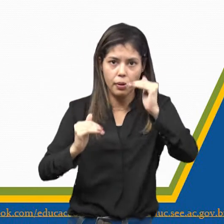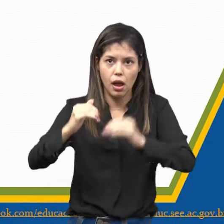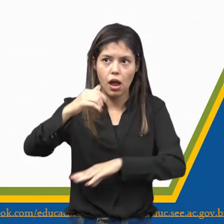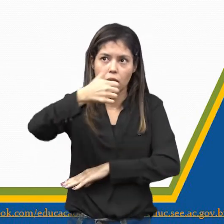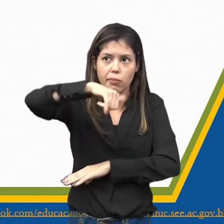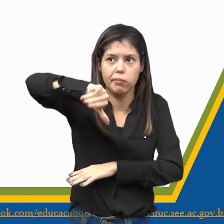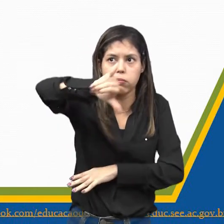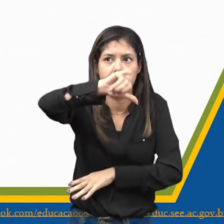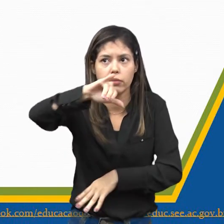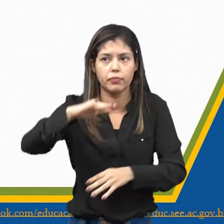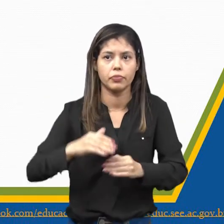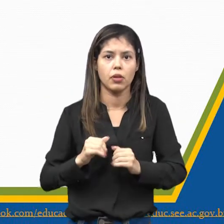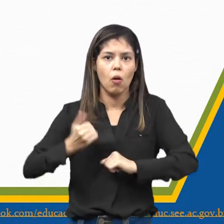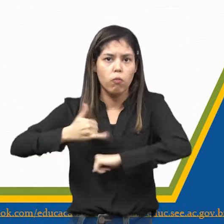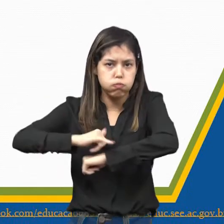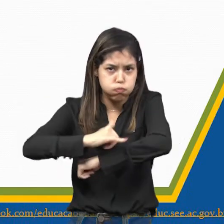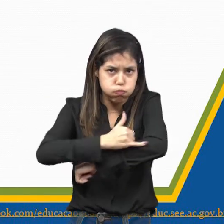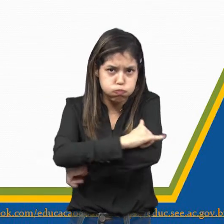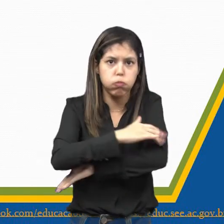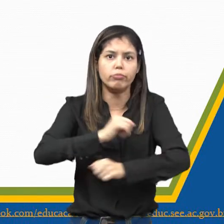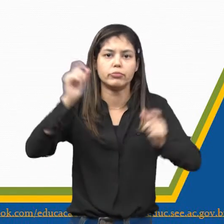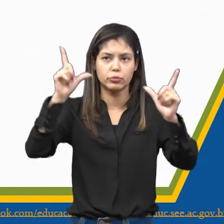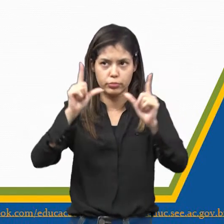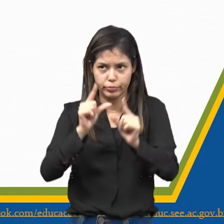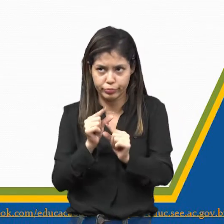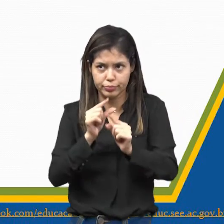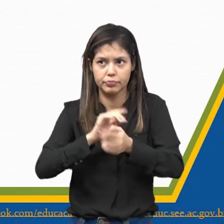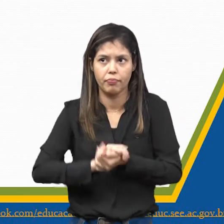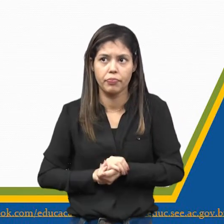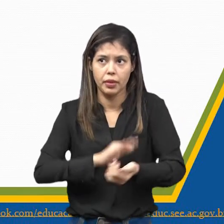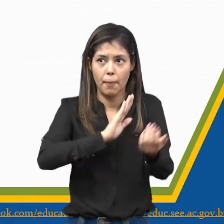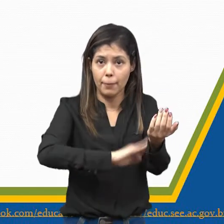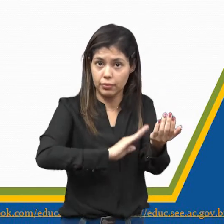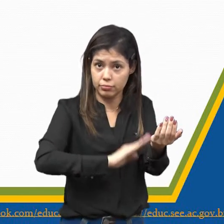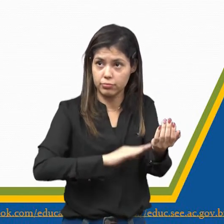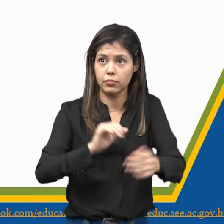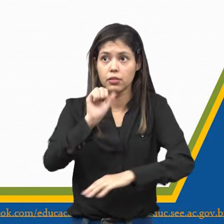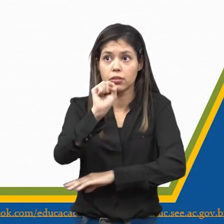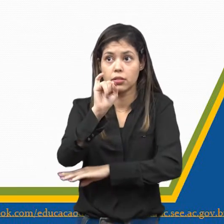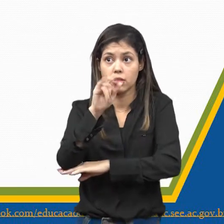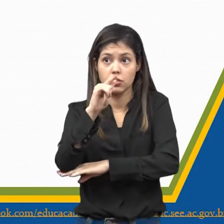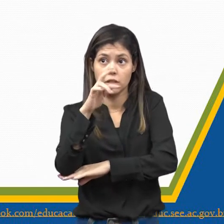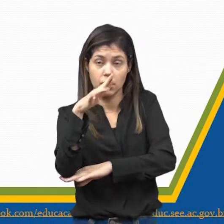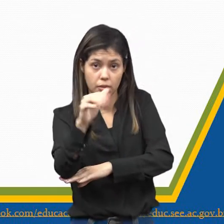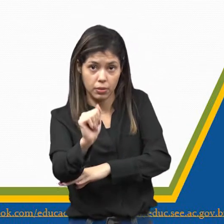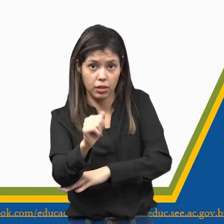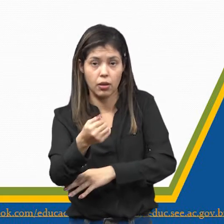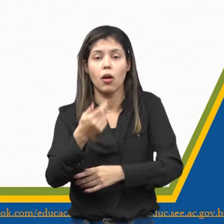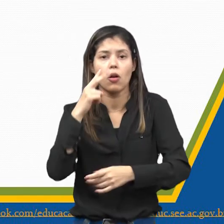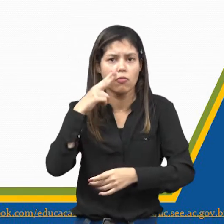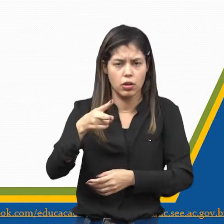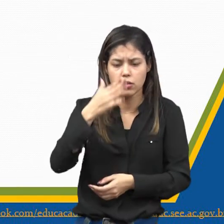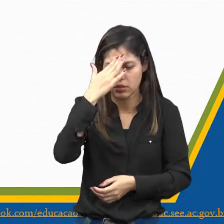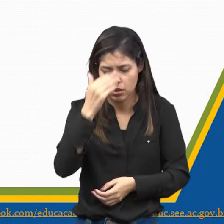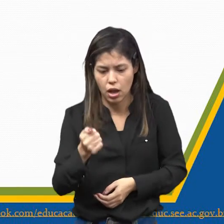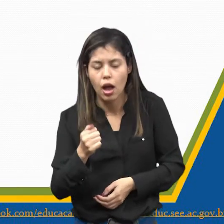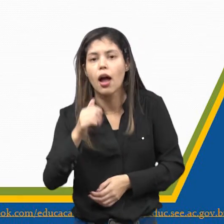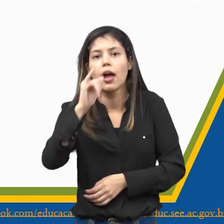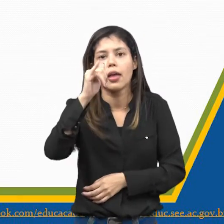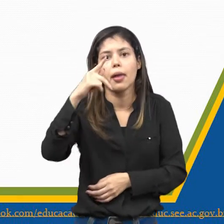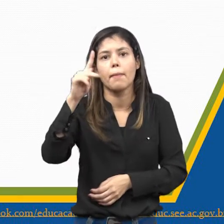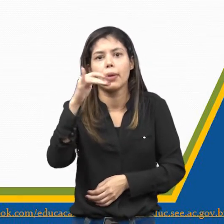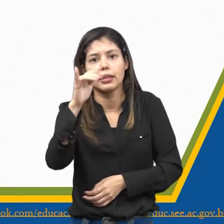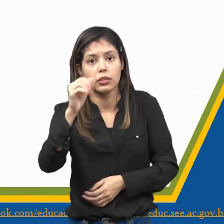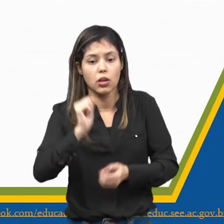níveis de lipídio, há uma diminuição da obesidade, também da pressão arterial sistêmica. Como vocês sabem, a hipertensão